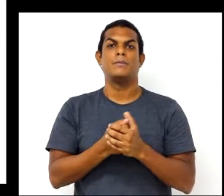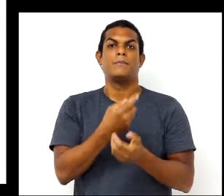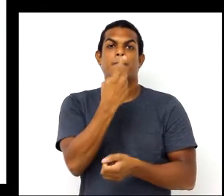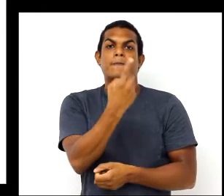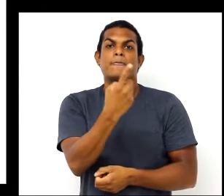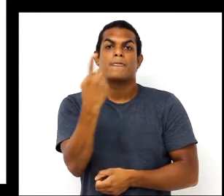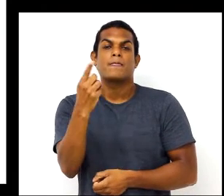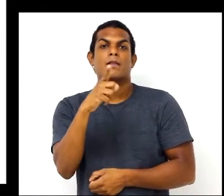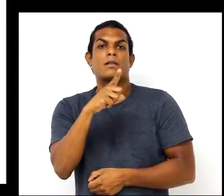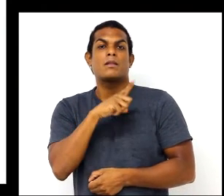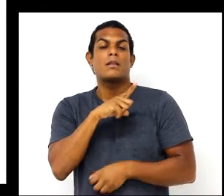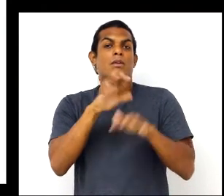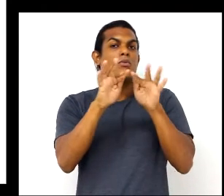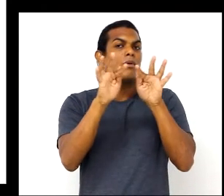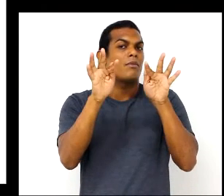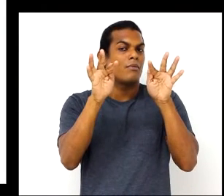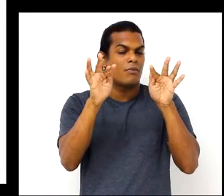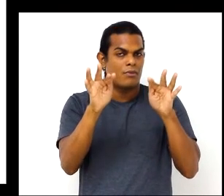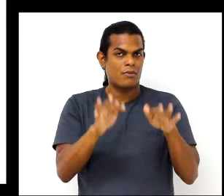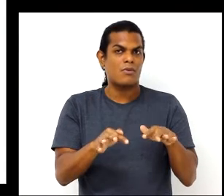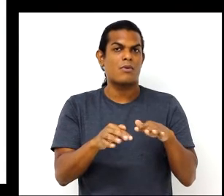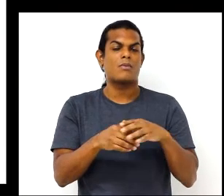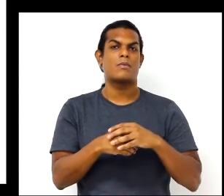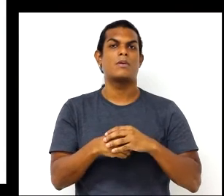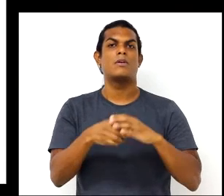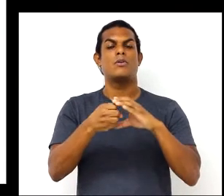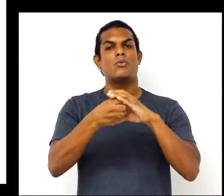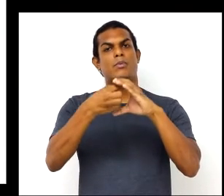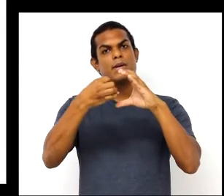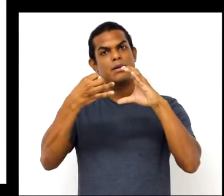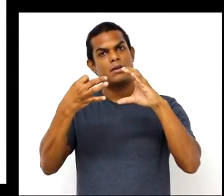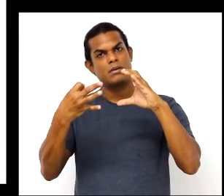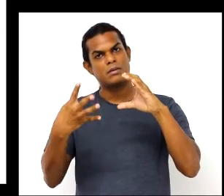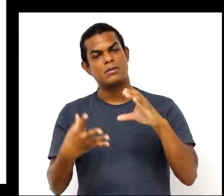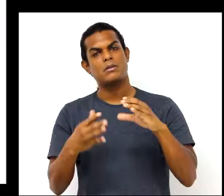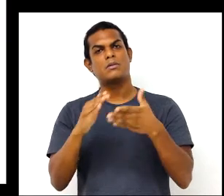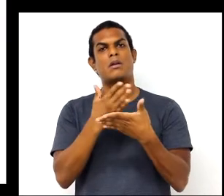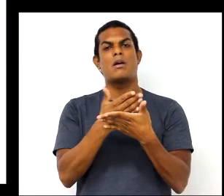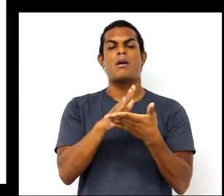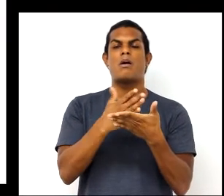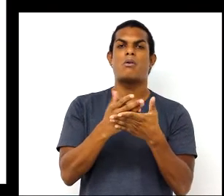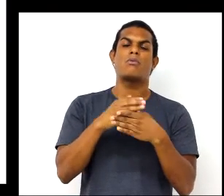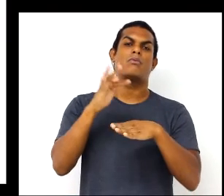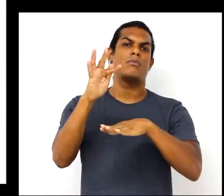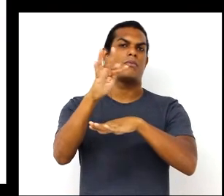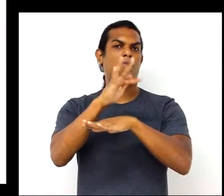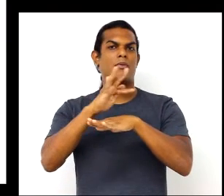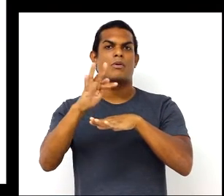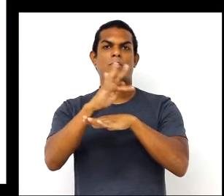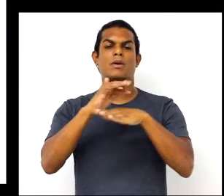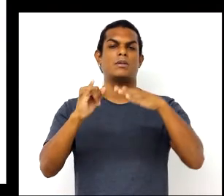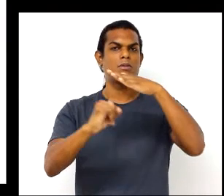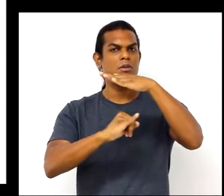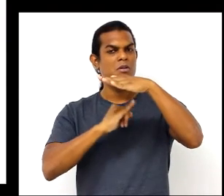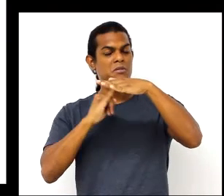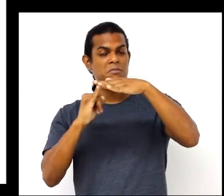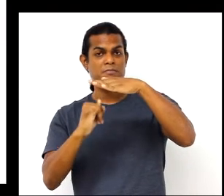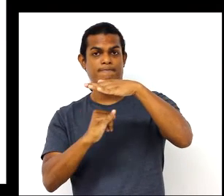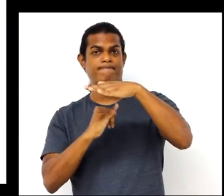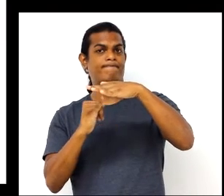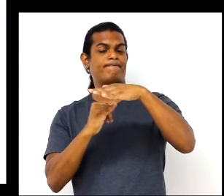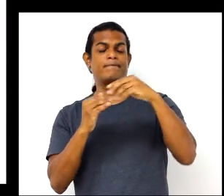ter um estilo, Alguns gêneros podem ser mais formais, outros informais. Isso é que